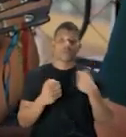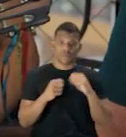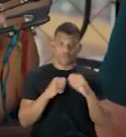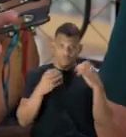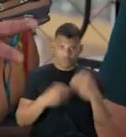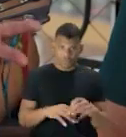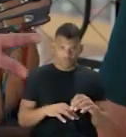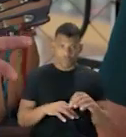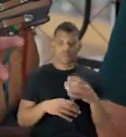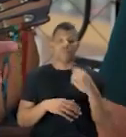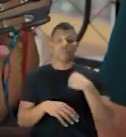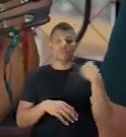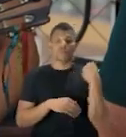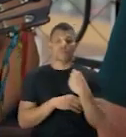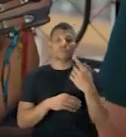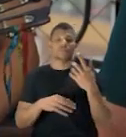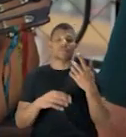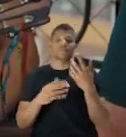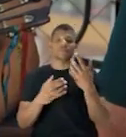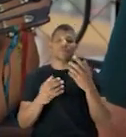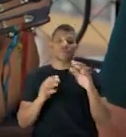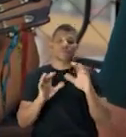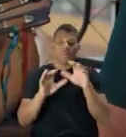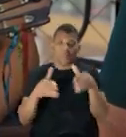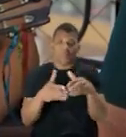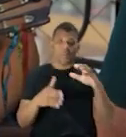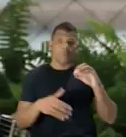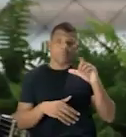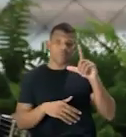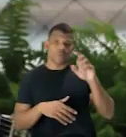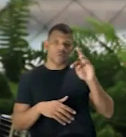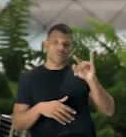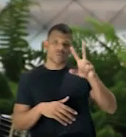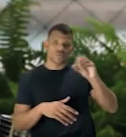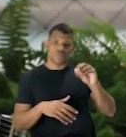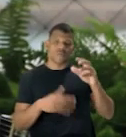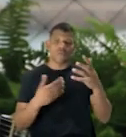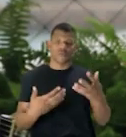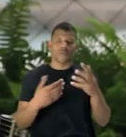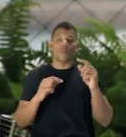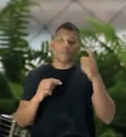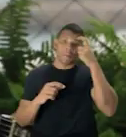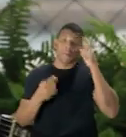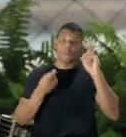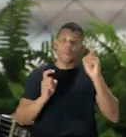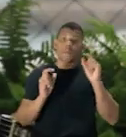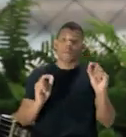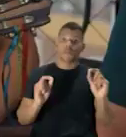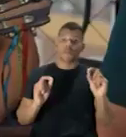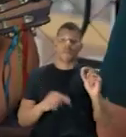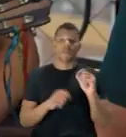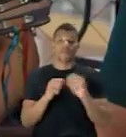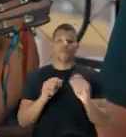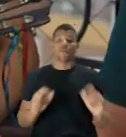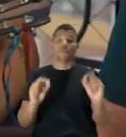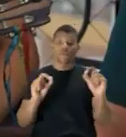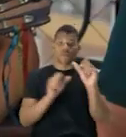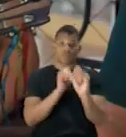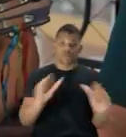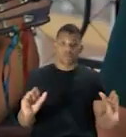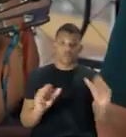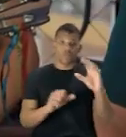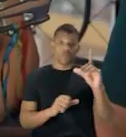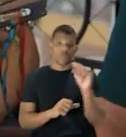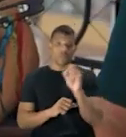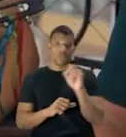foi um disco de financiamento coletivo, né? E aí a gente ficou pensando, o que vai fazer? Falei, pô, não vamos gravar os